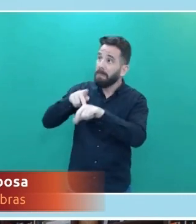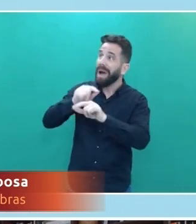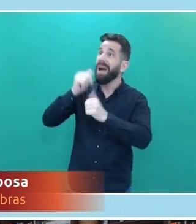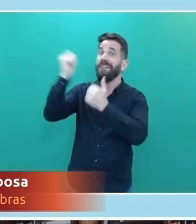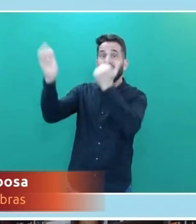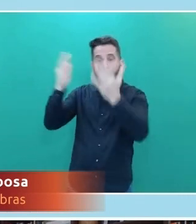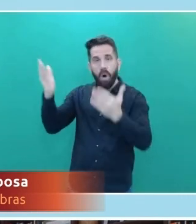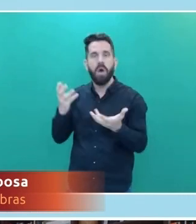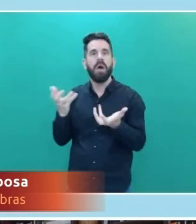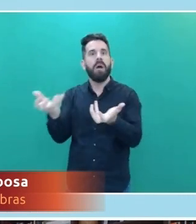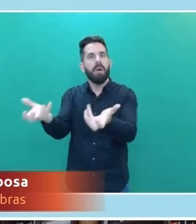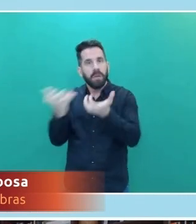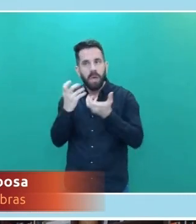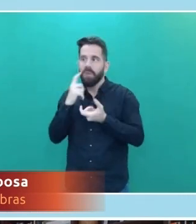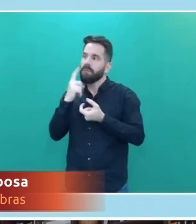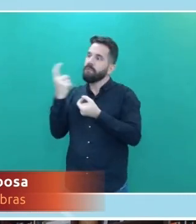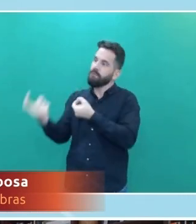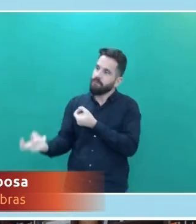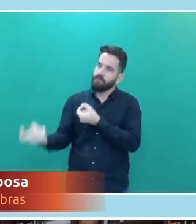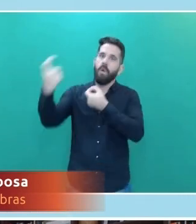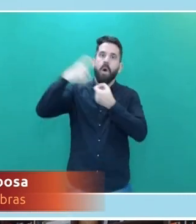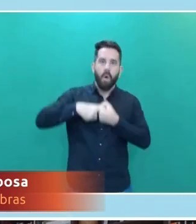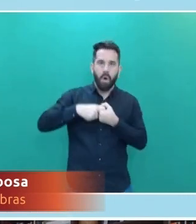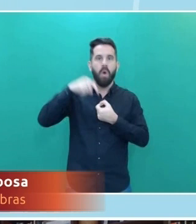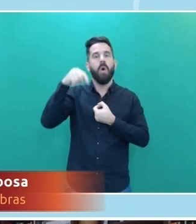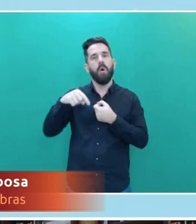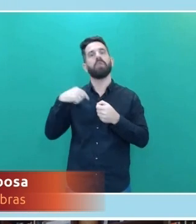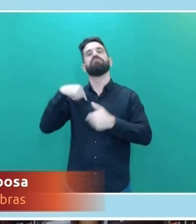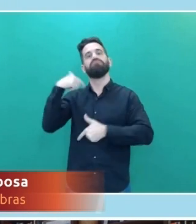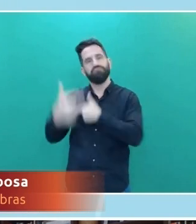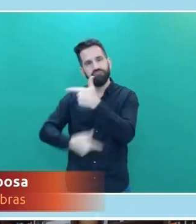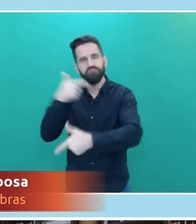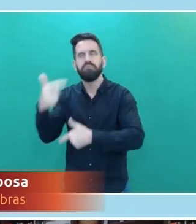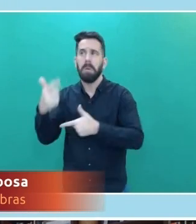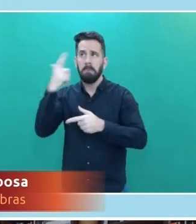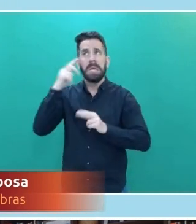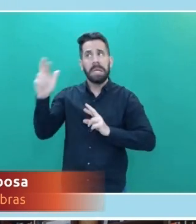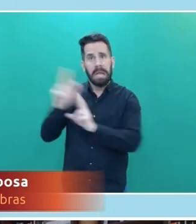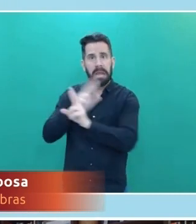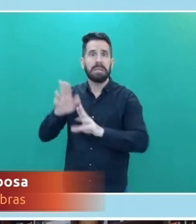estão acreditando que essa relação vai mudar.